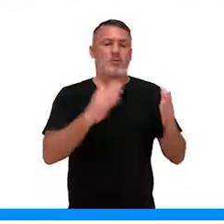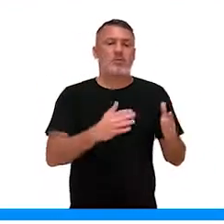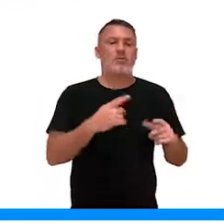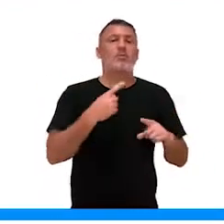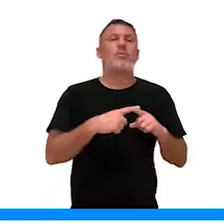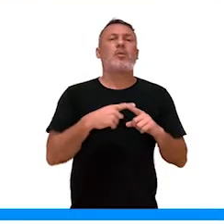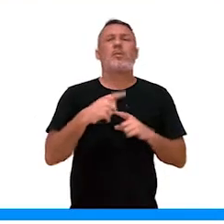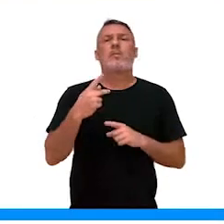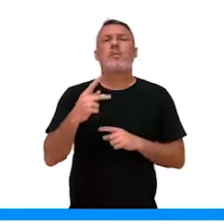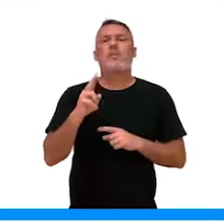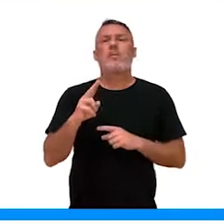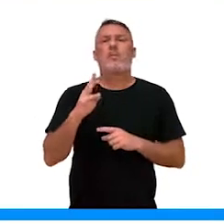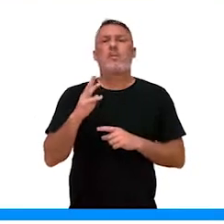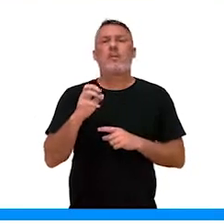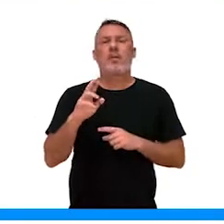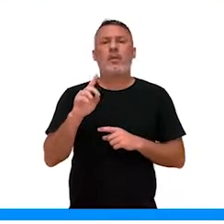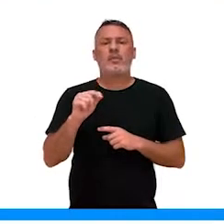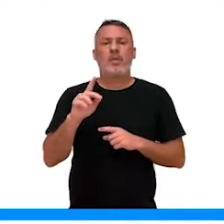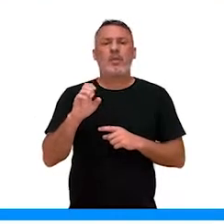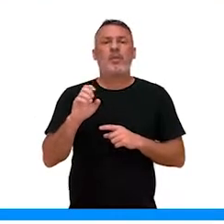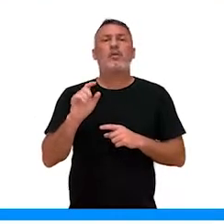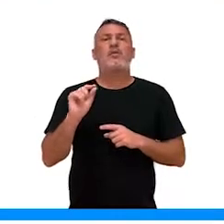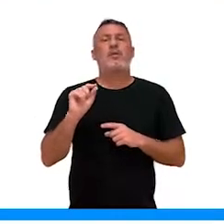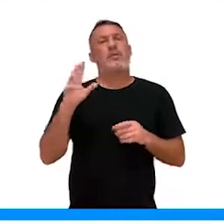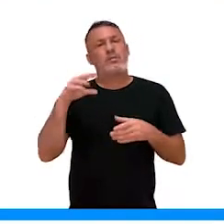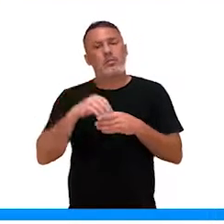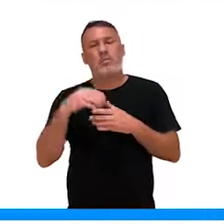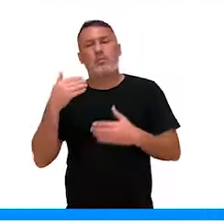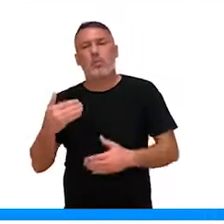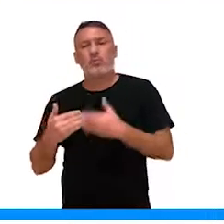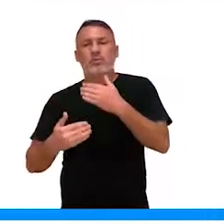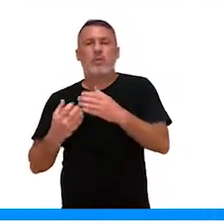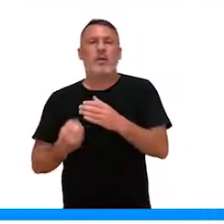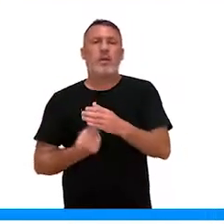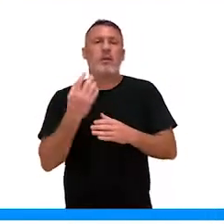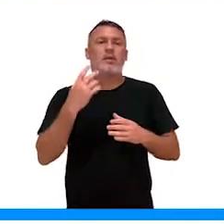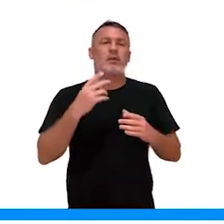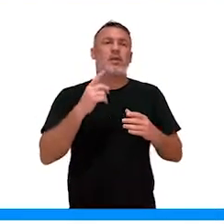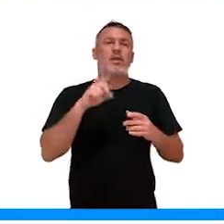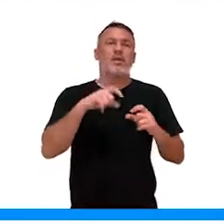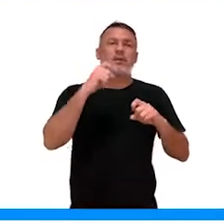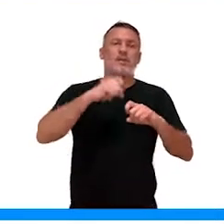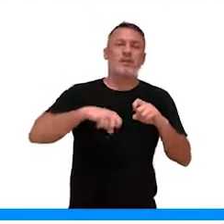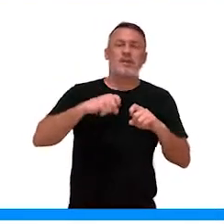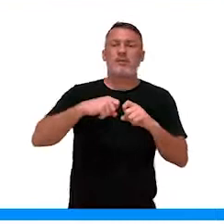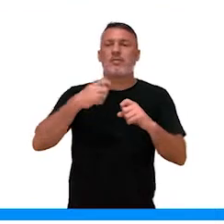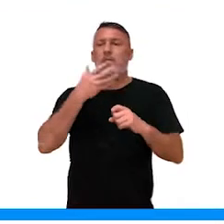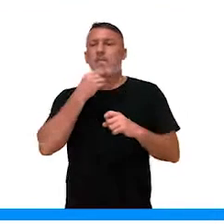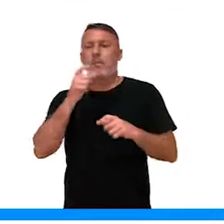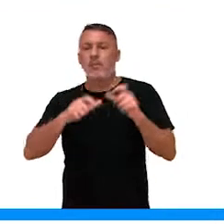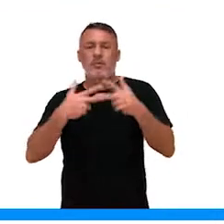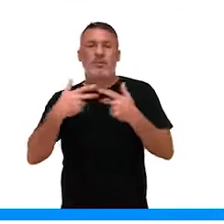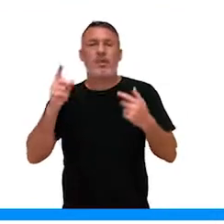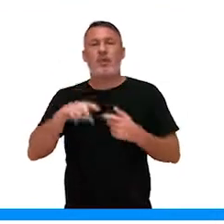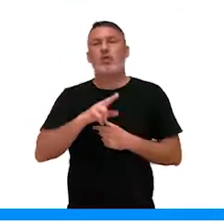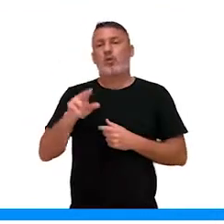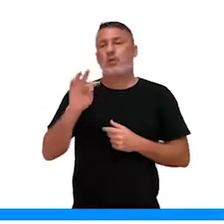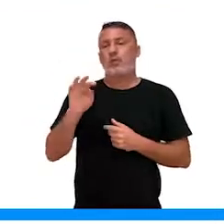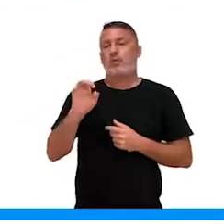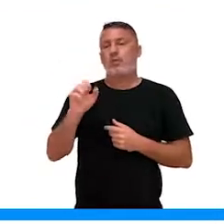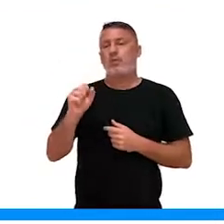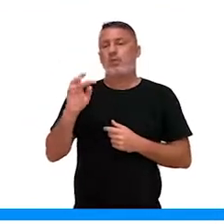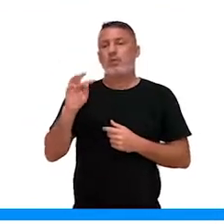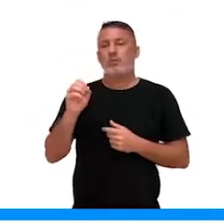na puberdade. Por que durante a puberdade? Porque é quando começa a produção de hormônio sexual masculino, que